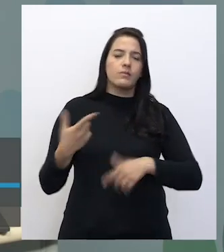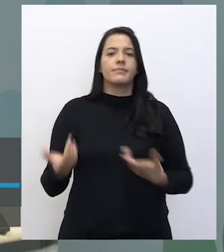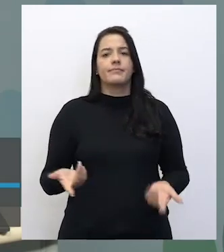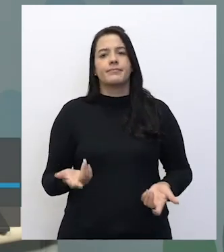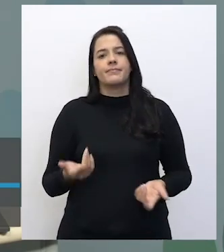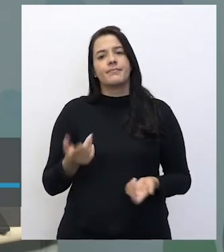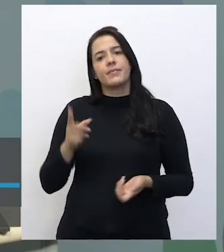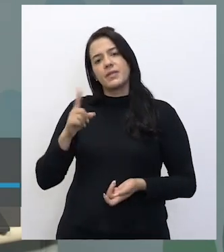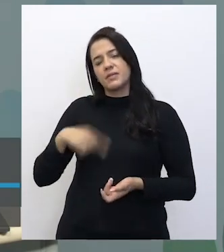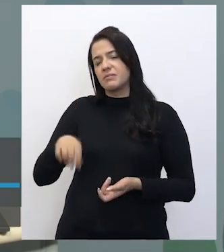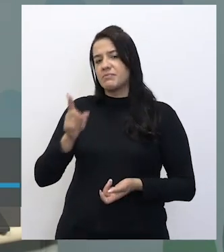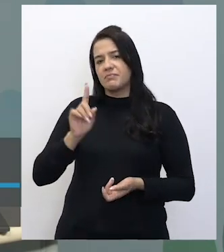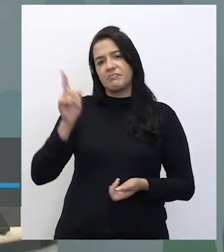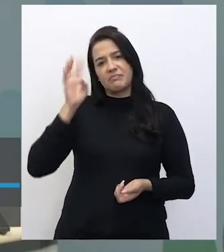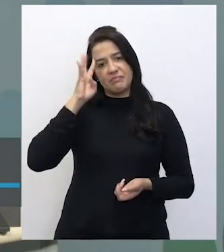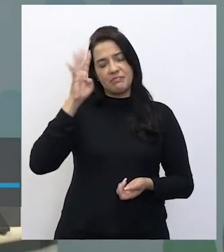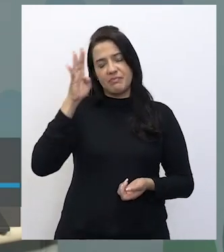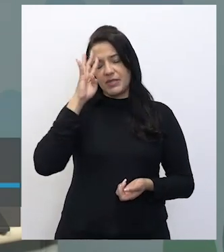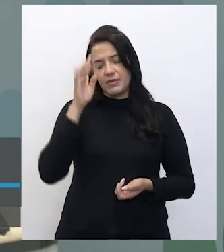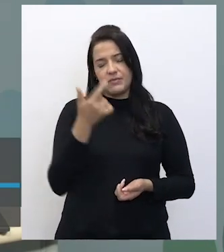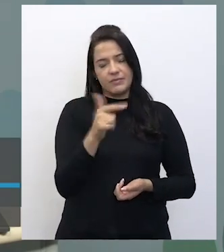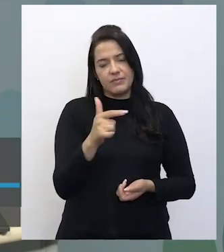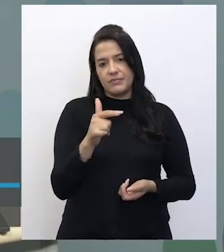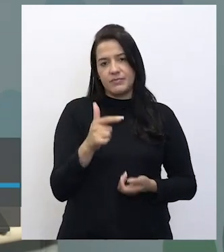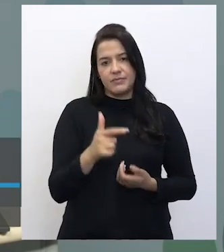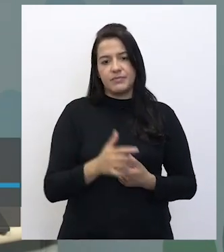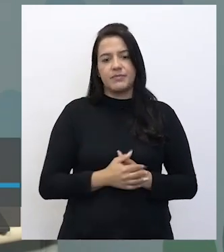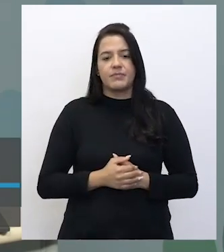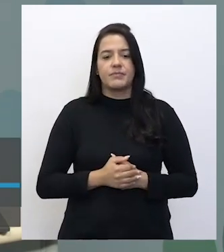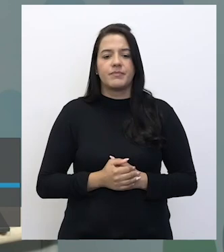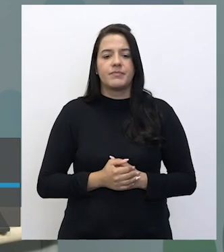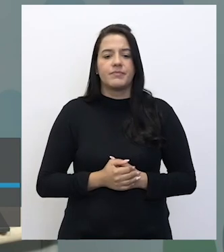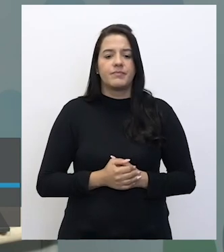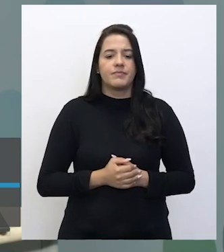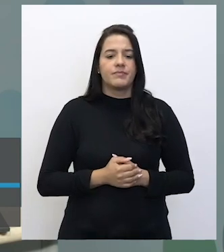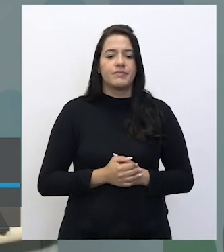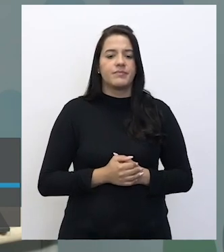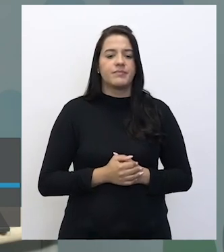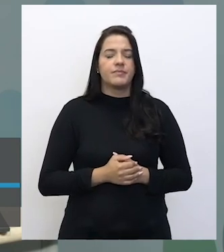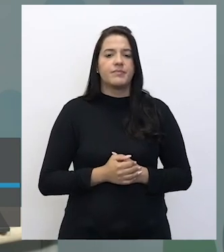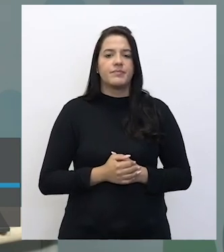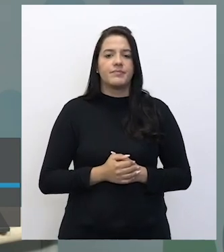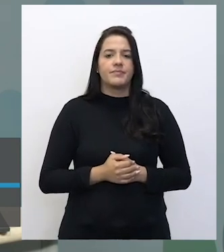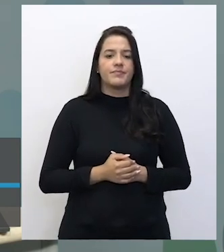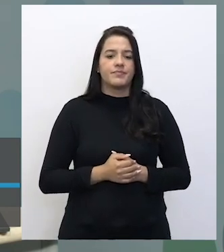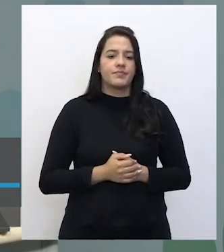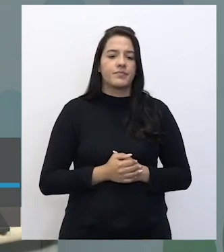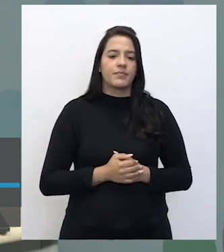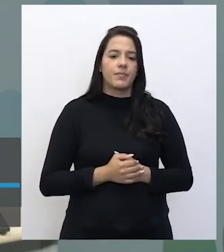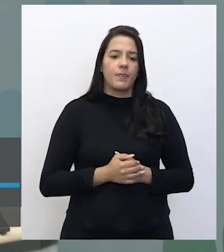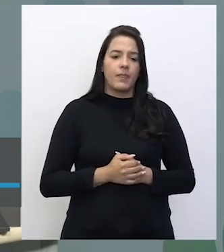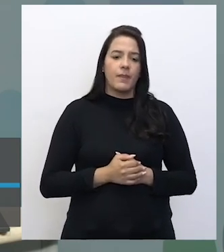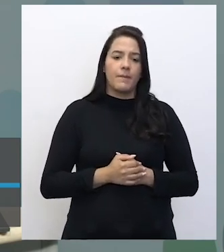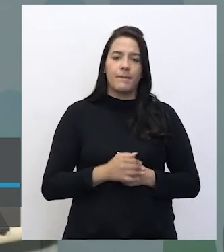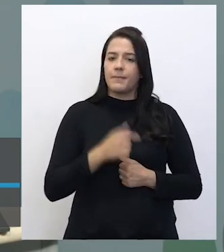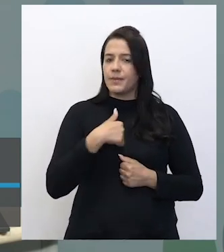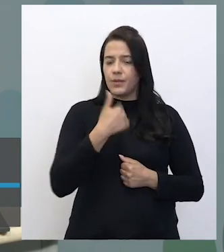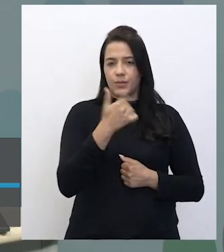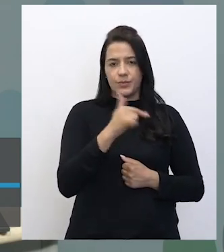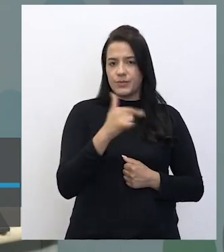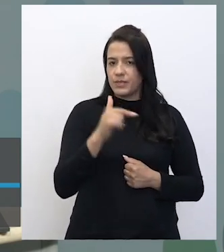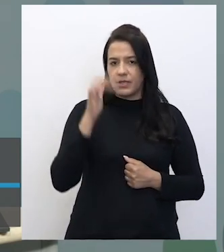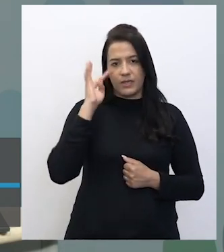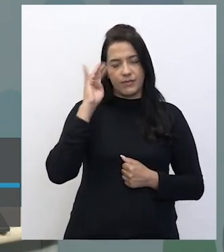né? Dissertando, comentando, especulando sobre aquele assunto de uma forma desordenada. Isto certamente não